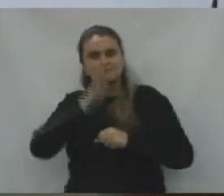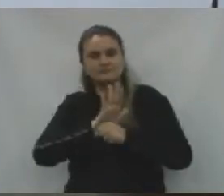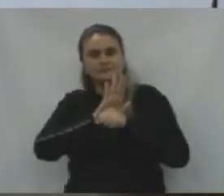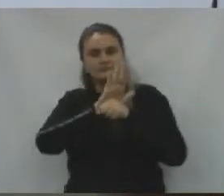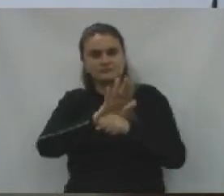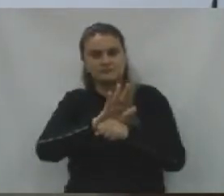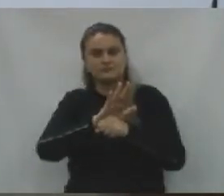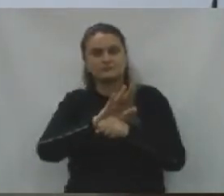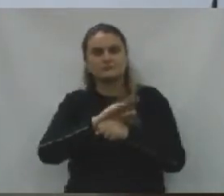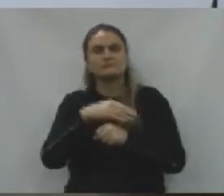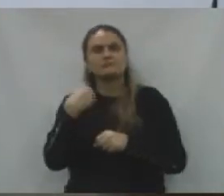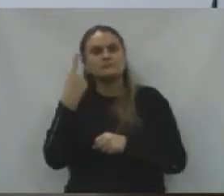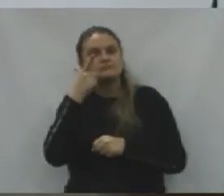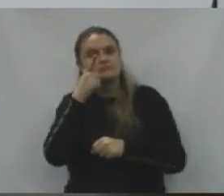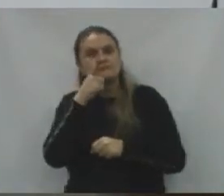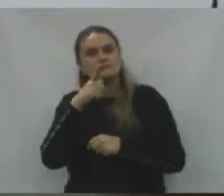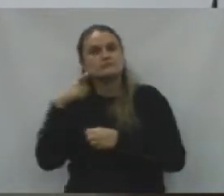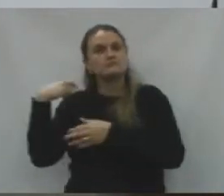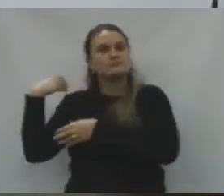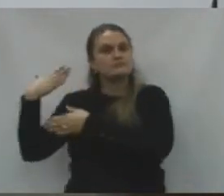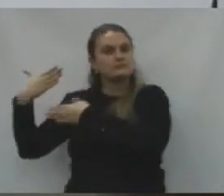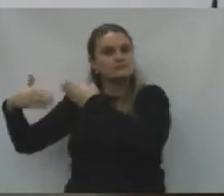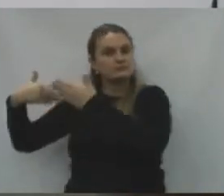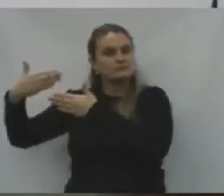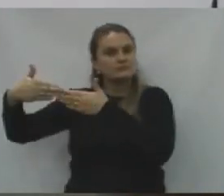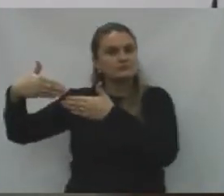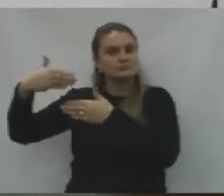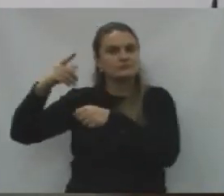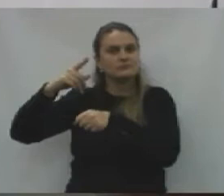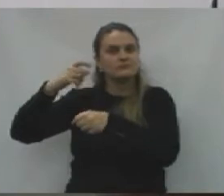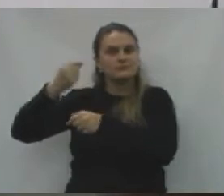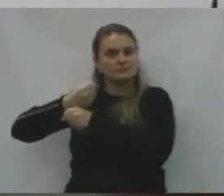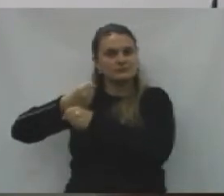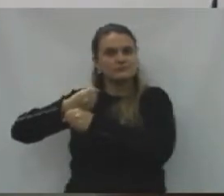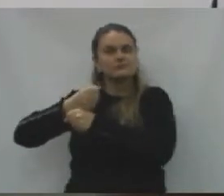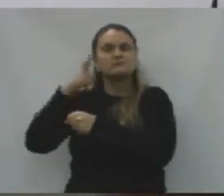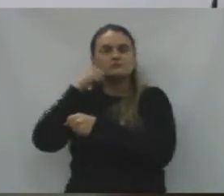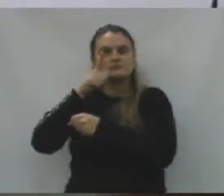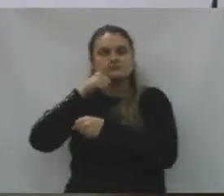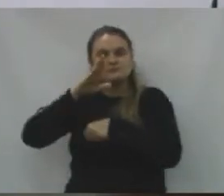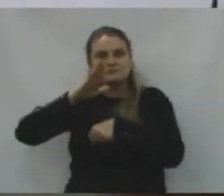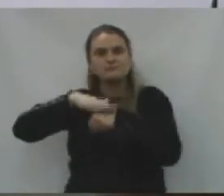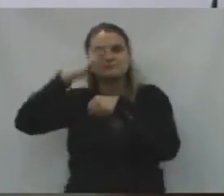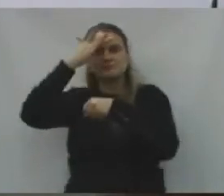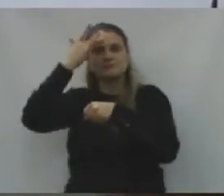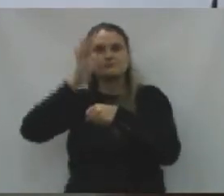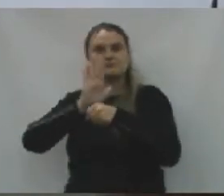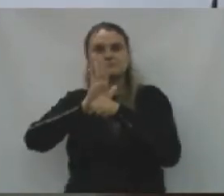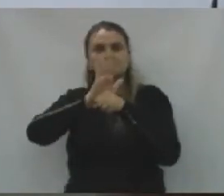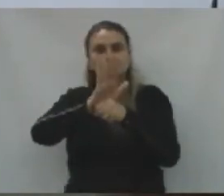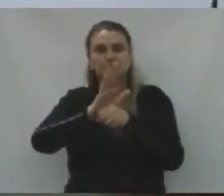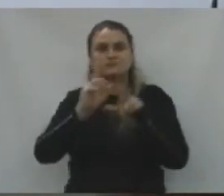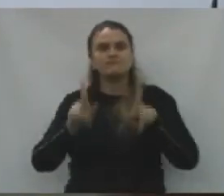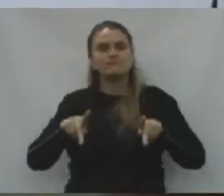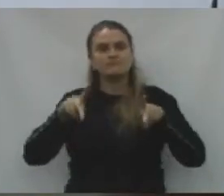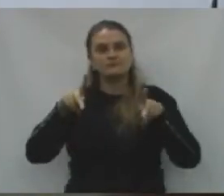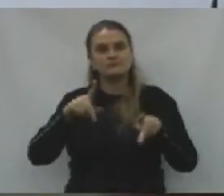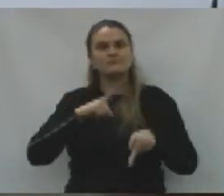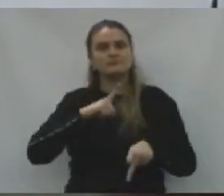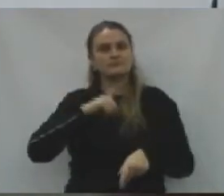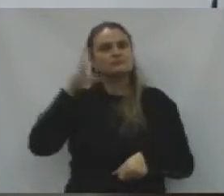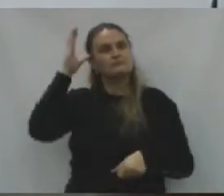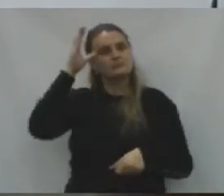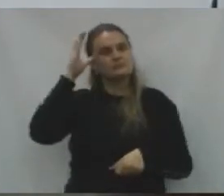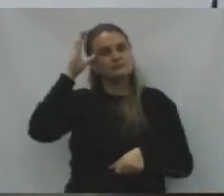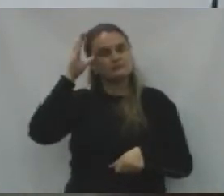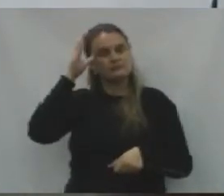maior, porque conseguimos, ao longo do tempo, atingir um espaço territorial maior. Porque a população se